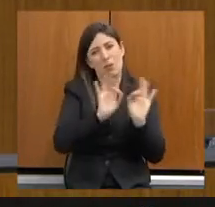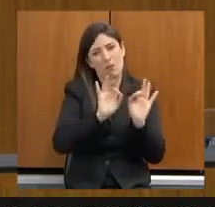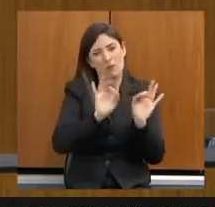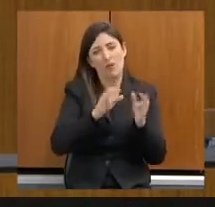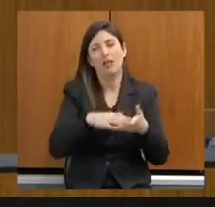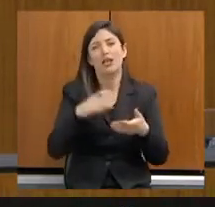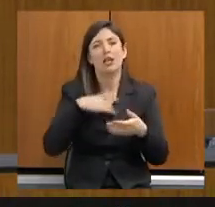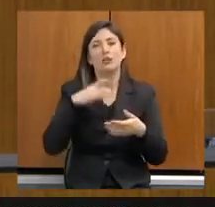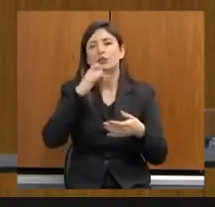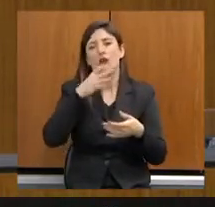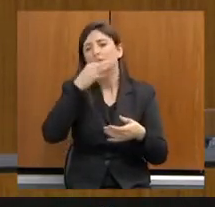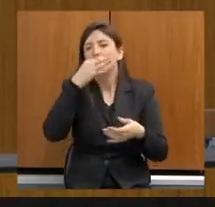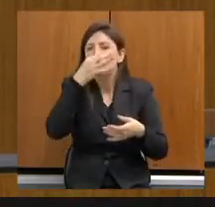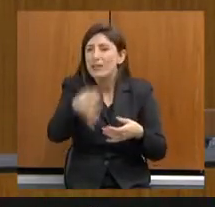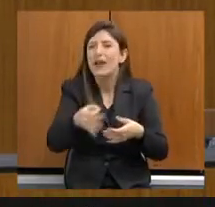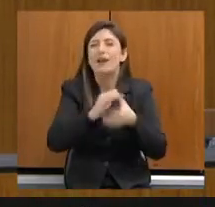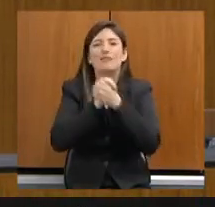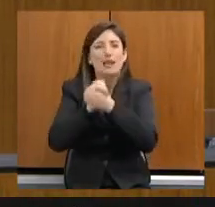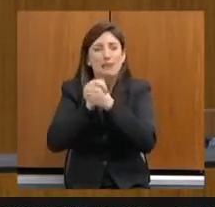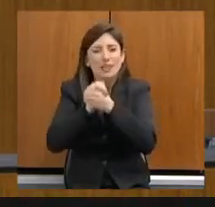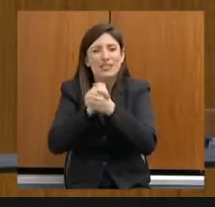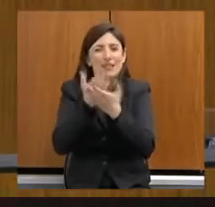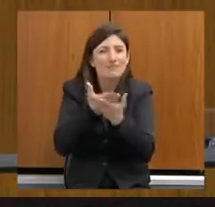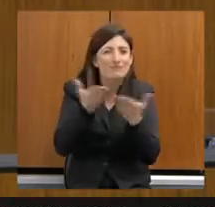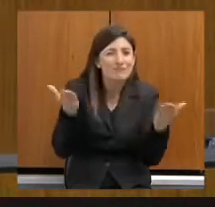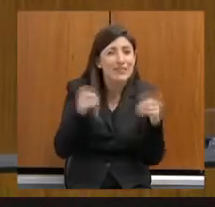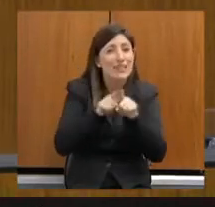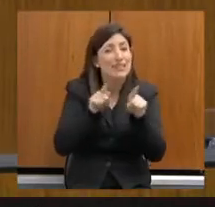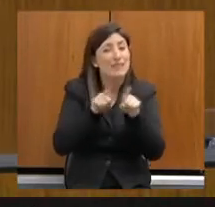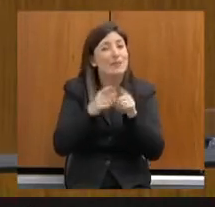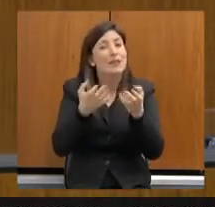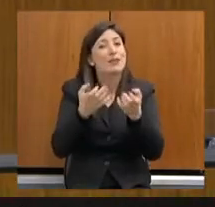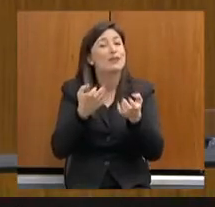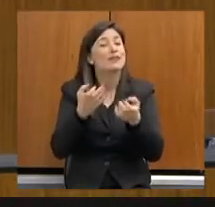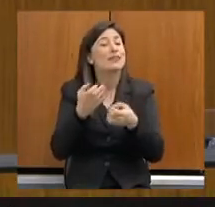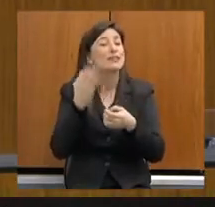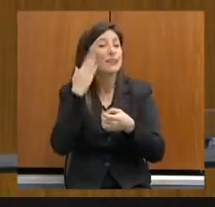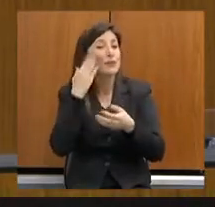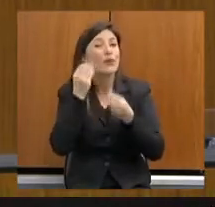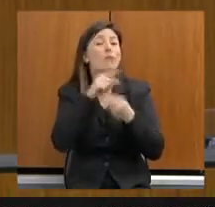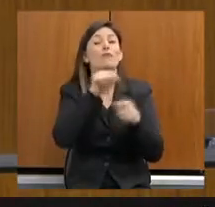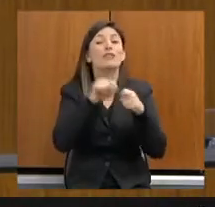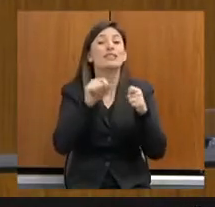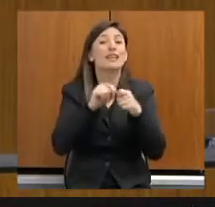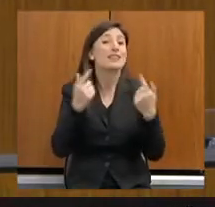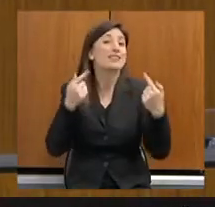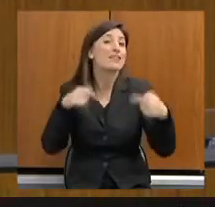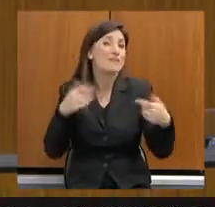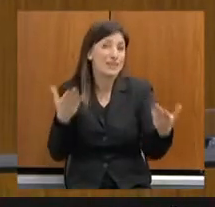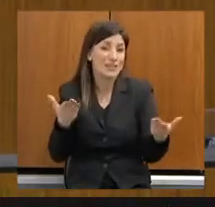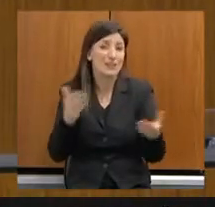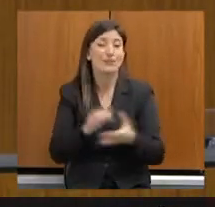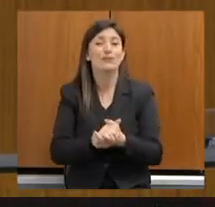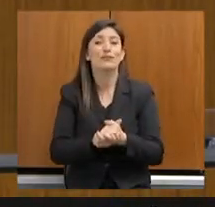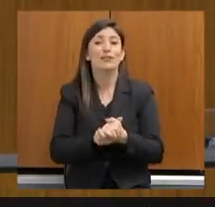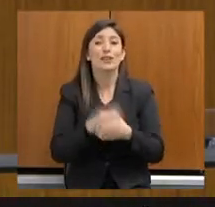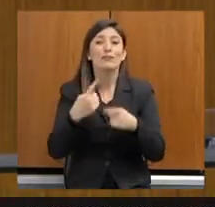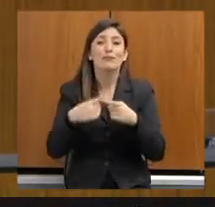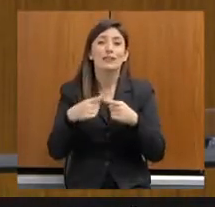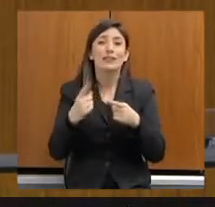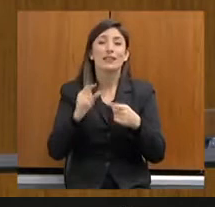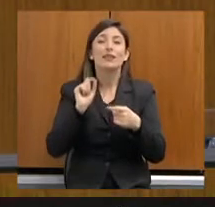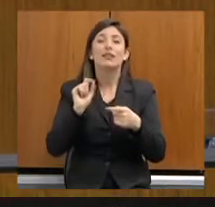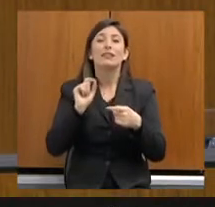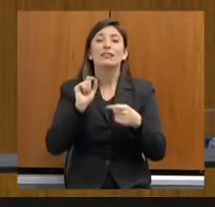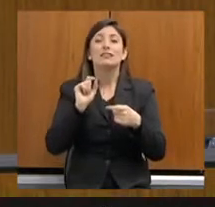ideia apenas de parabenizar e deixar o desafio a pontuação do nosso interesse não é o que te for matéria